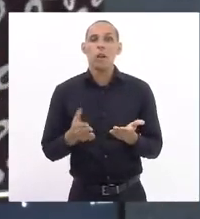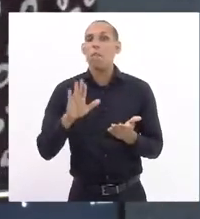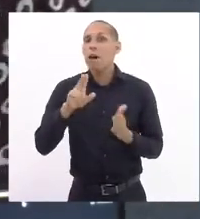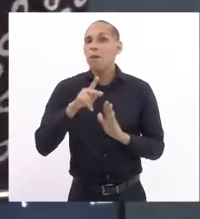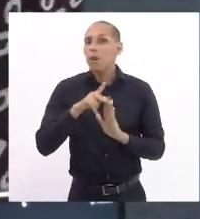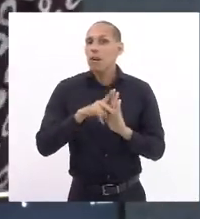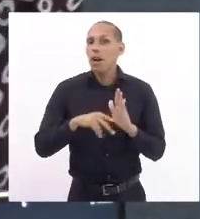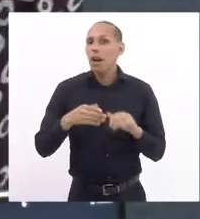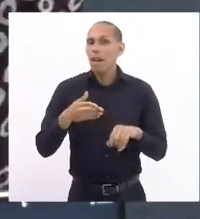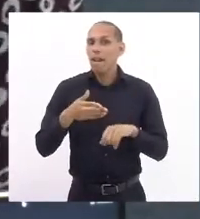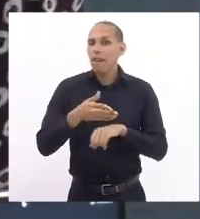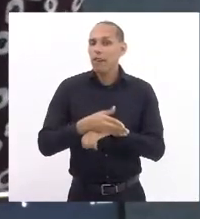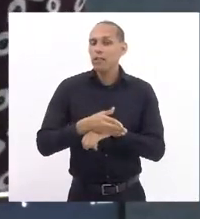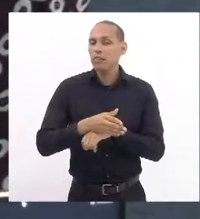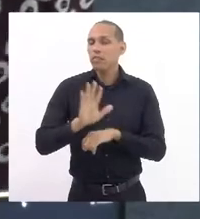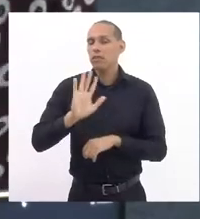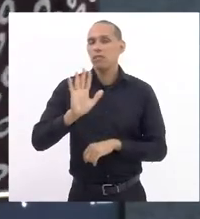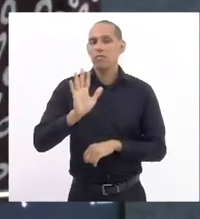entra,